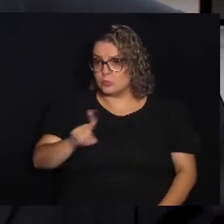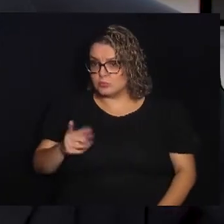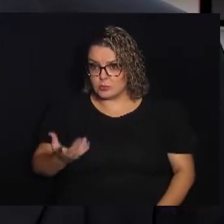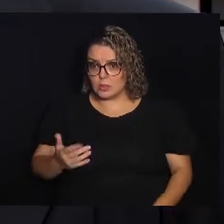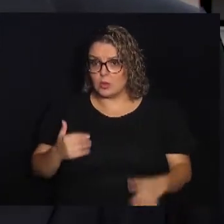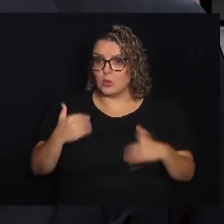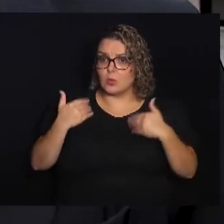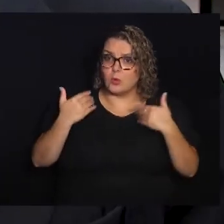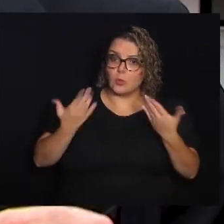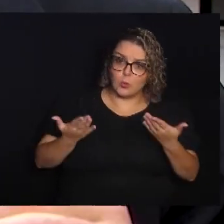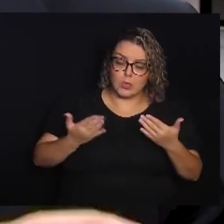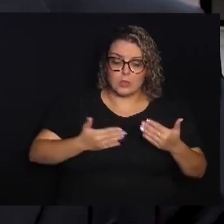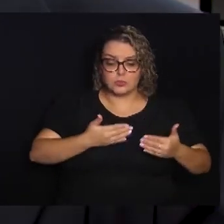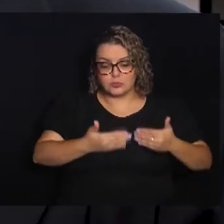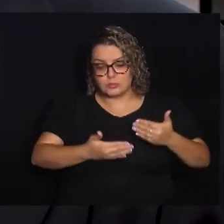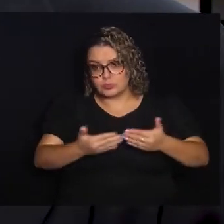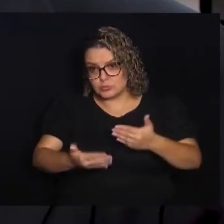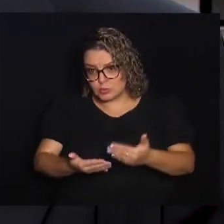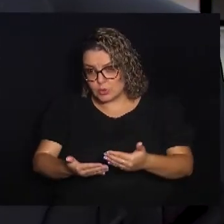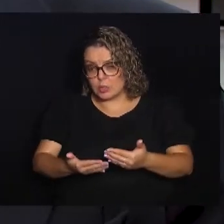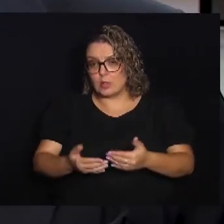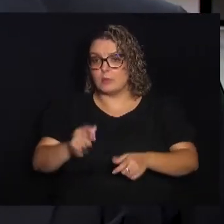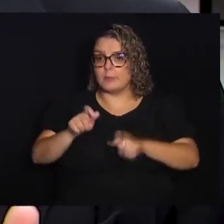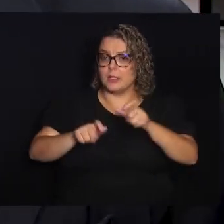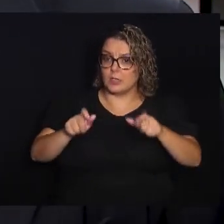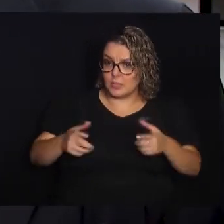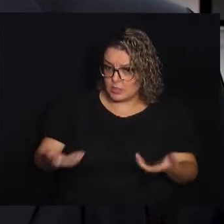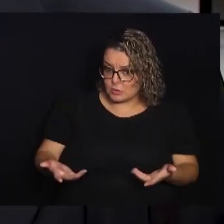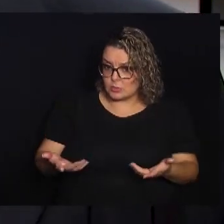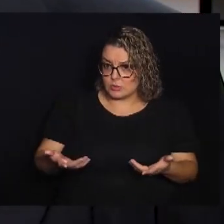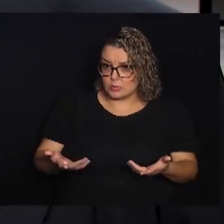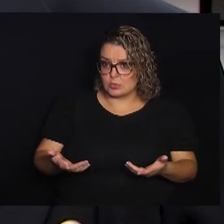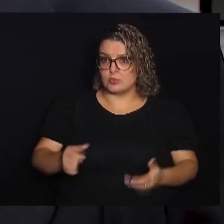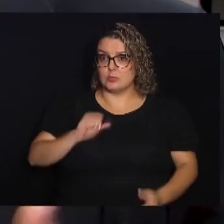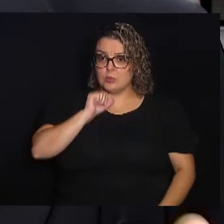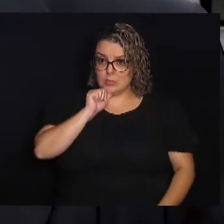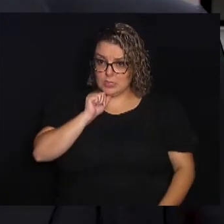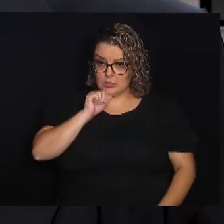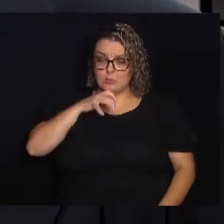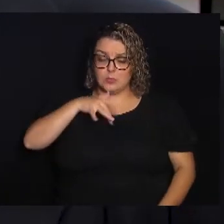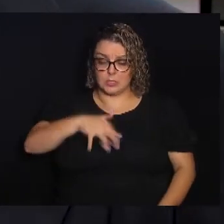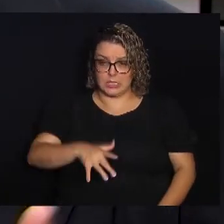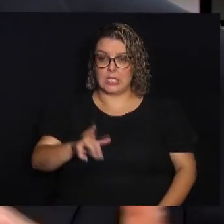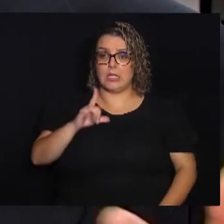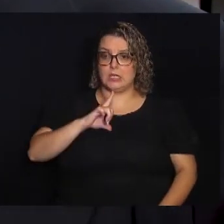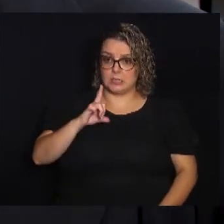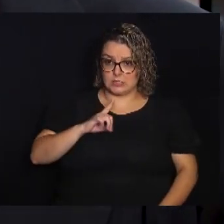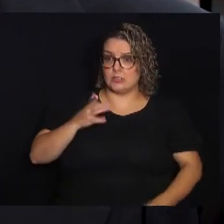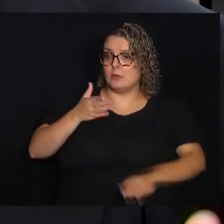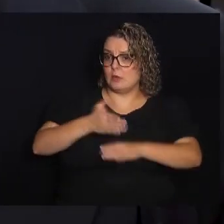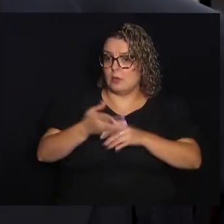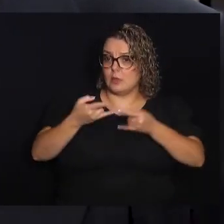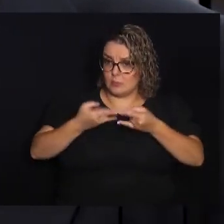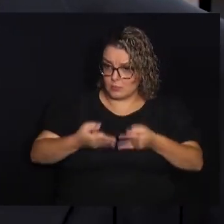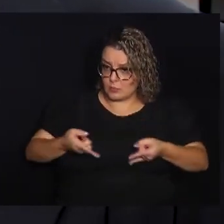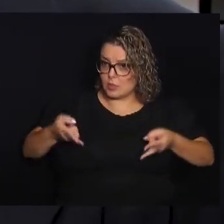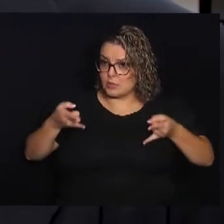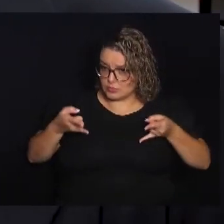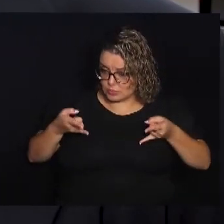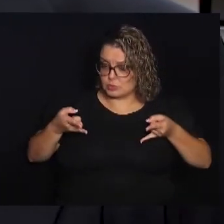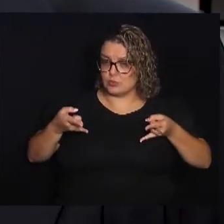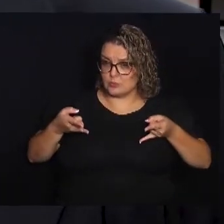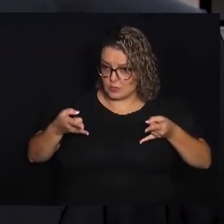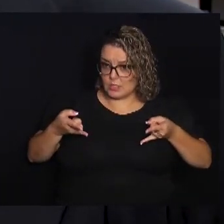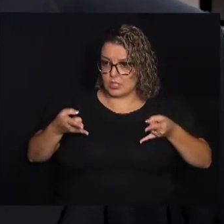isso ou não, quais são os procedimentos para que as pessoas, né, as pessoas que menstruam tenham